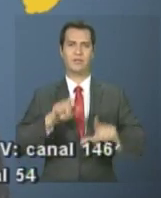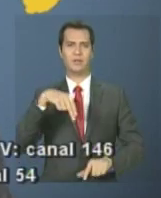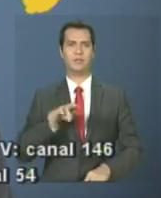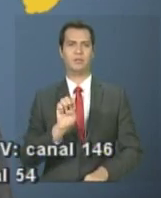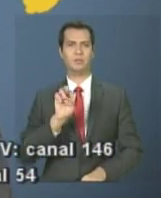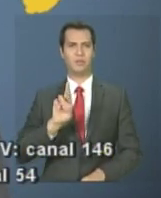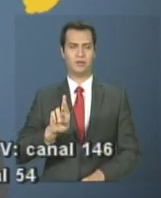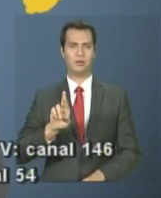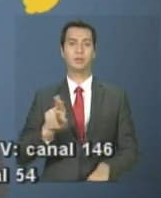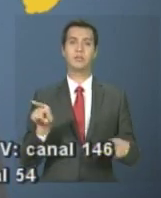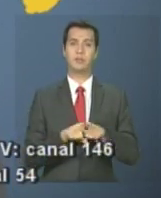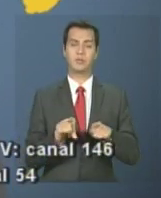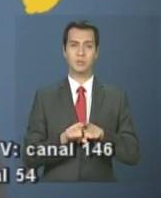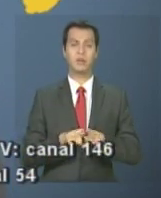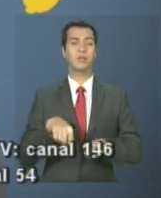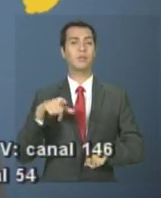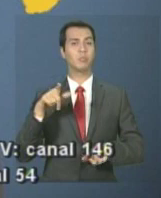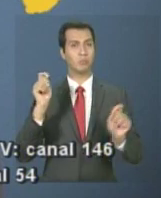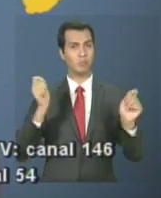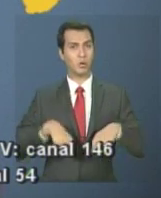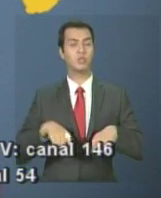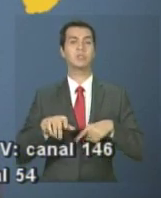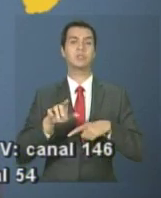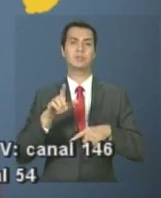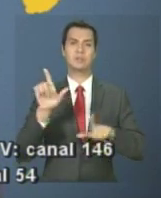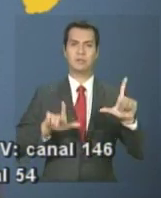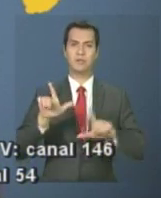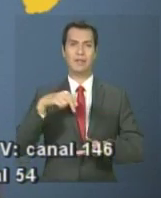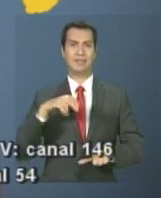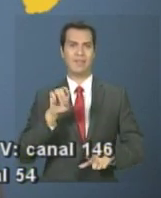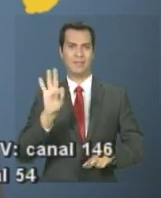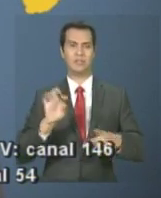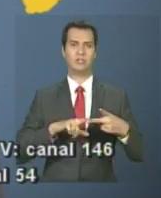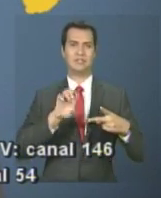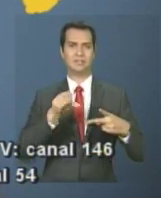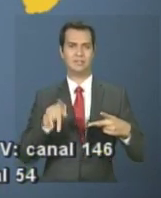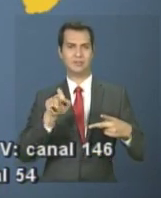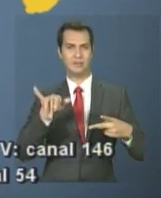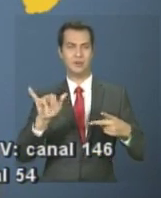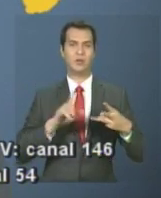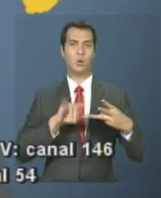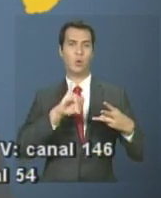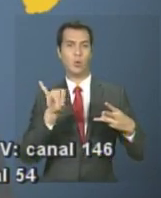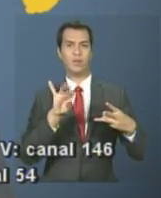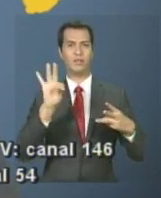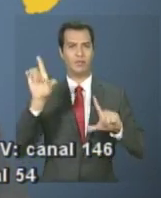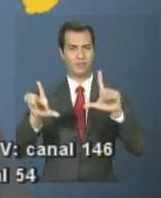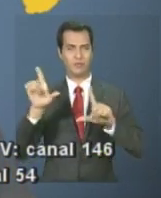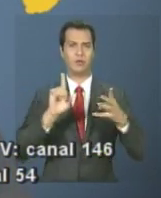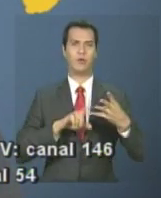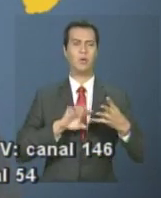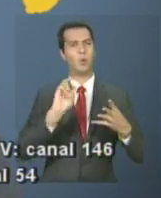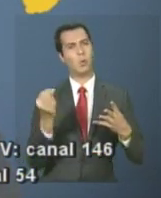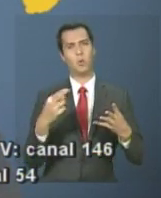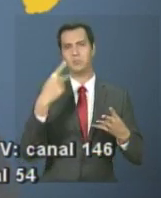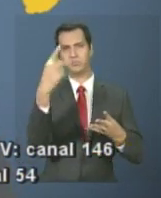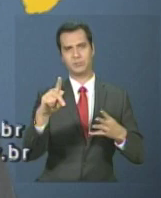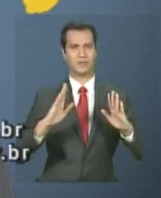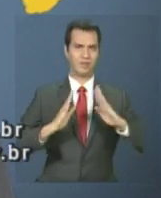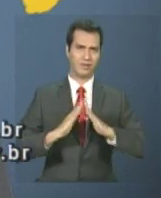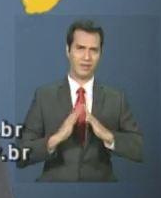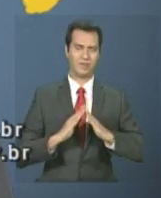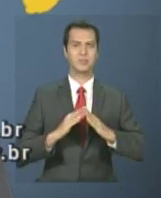NBR, pelos canais NET, Sky, Oi TV, Embratel ou por sua operadora local. Também